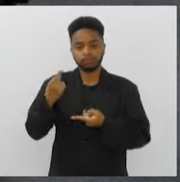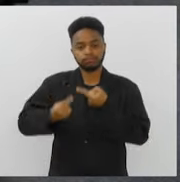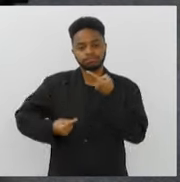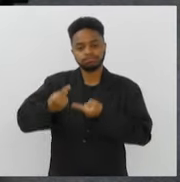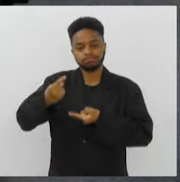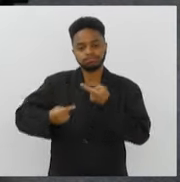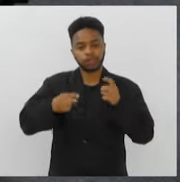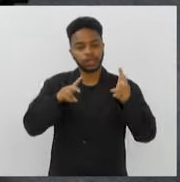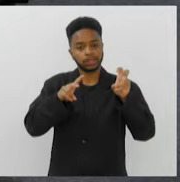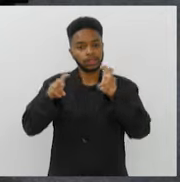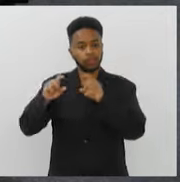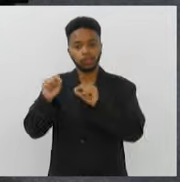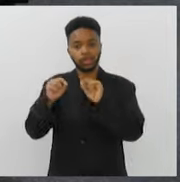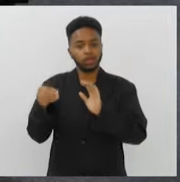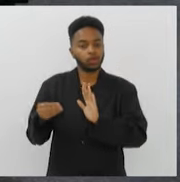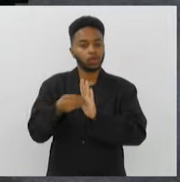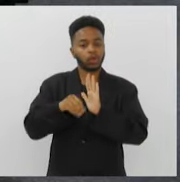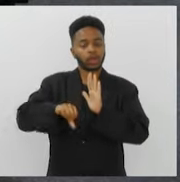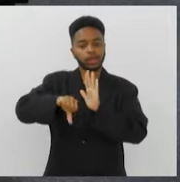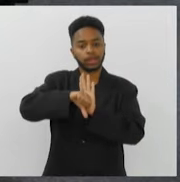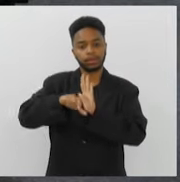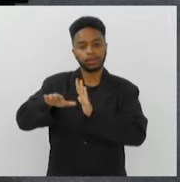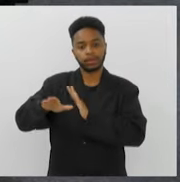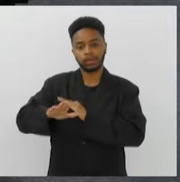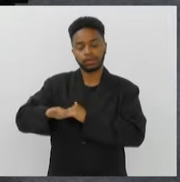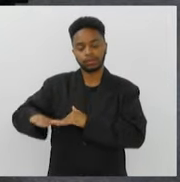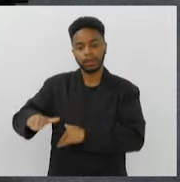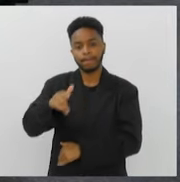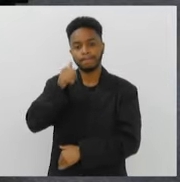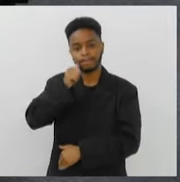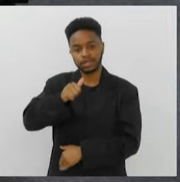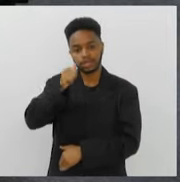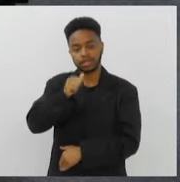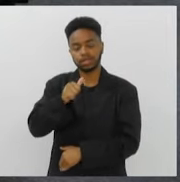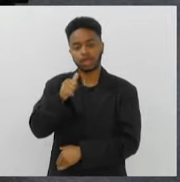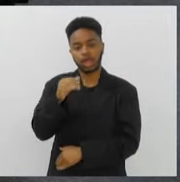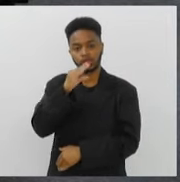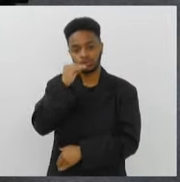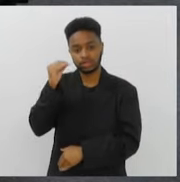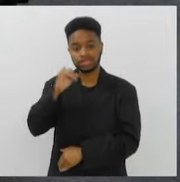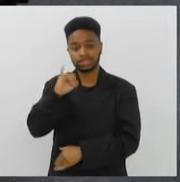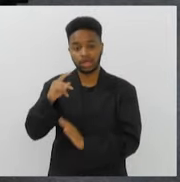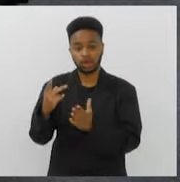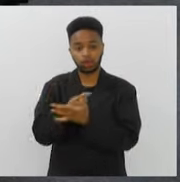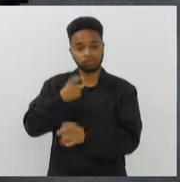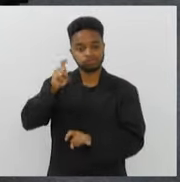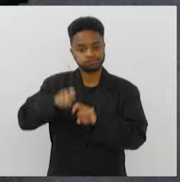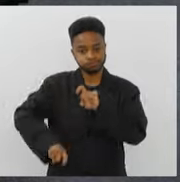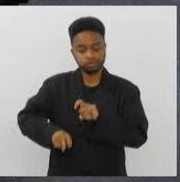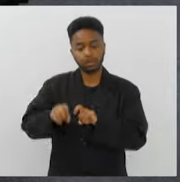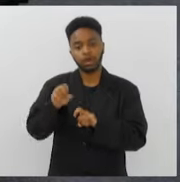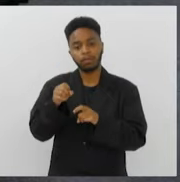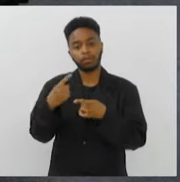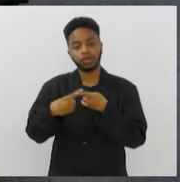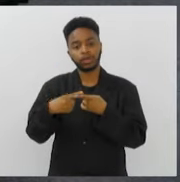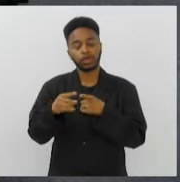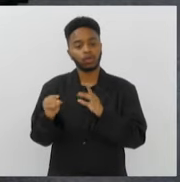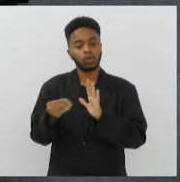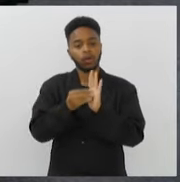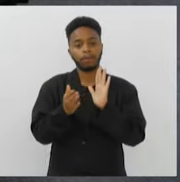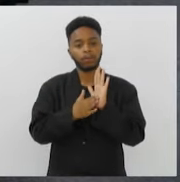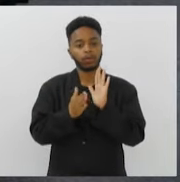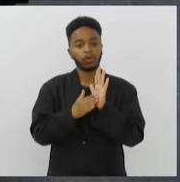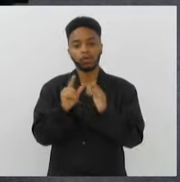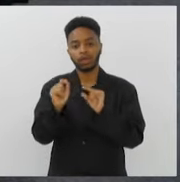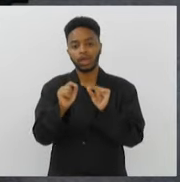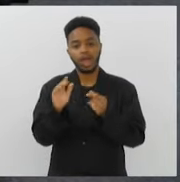da criminalização de meninas e adolescentes que forem estupradas. Hoje, a proposta de alguns